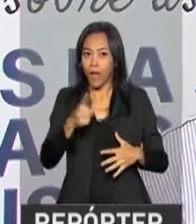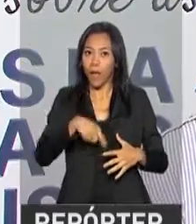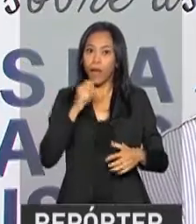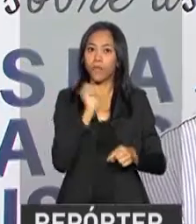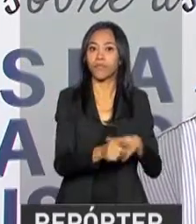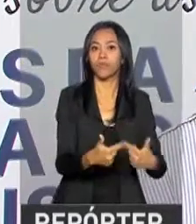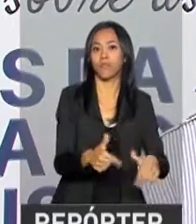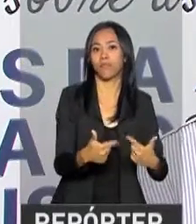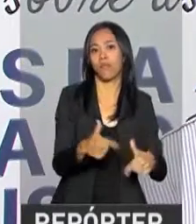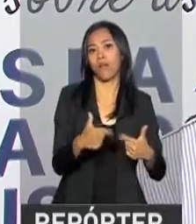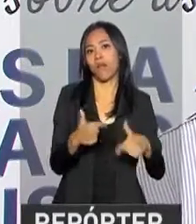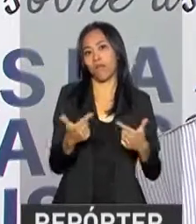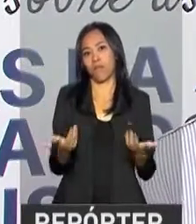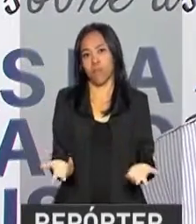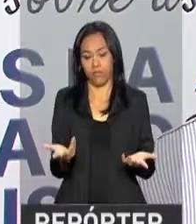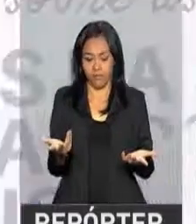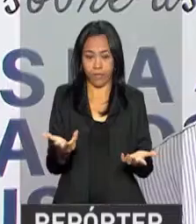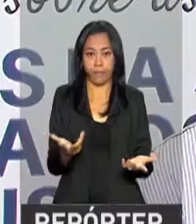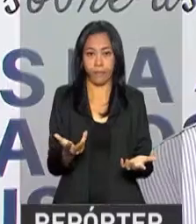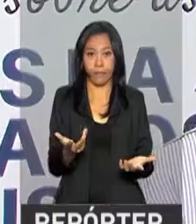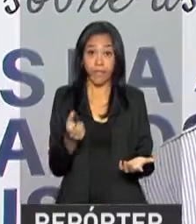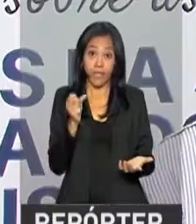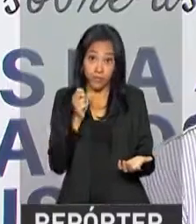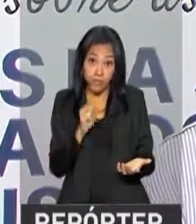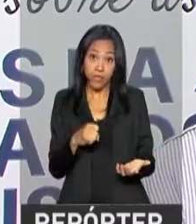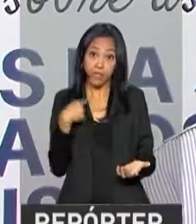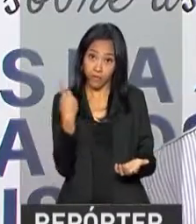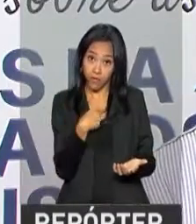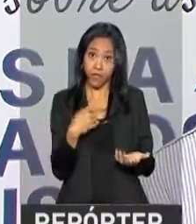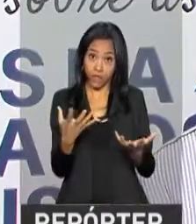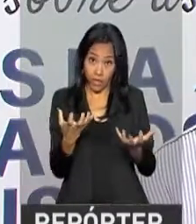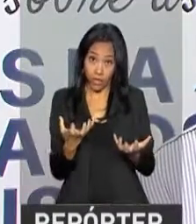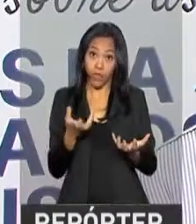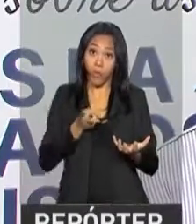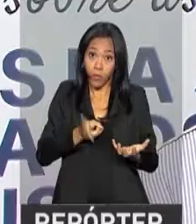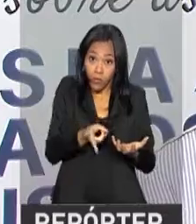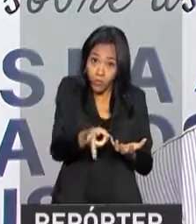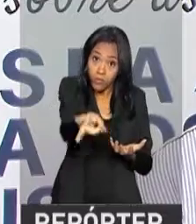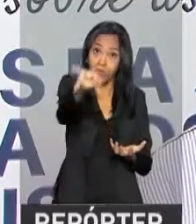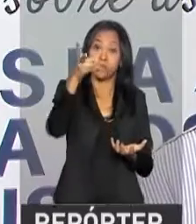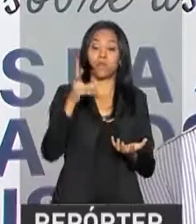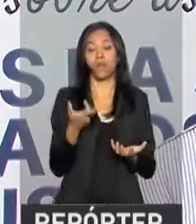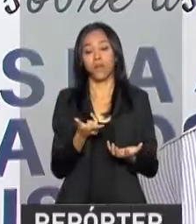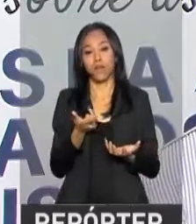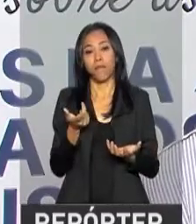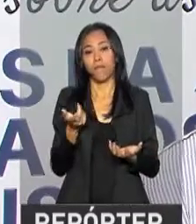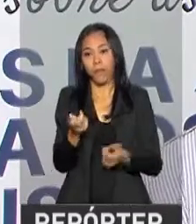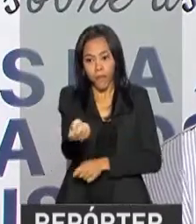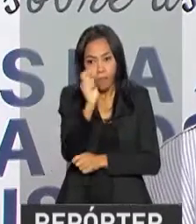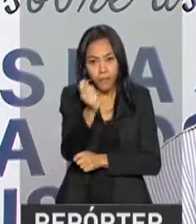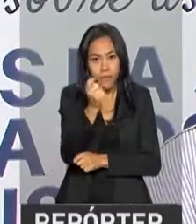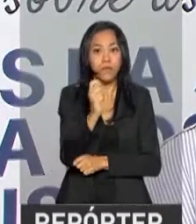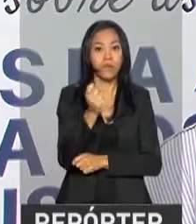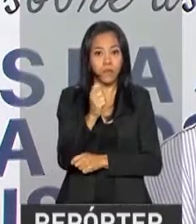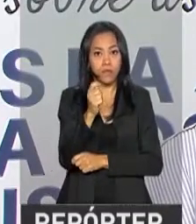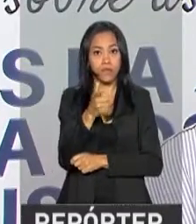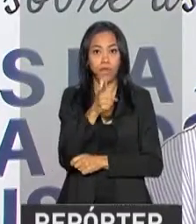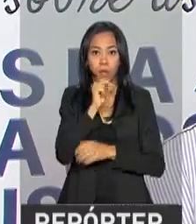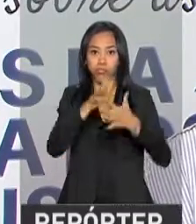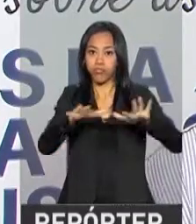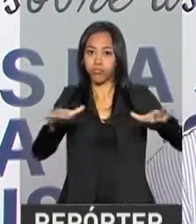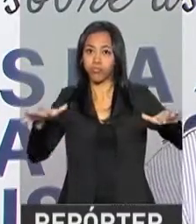se instala nesses temas produtivos se a gente quiser perpetua a economia e em relação à pesca é